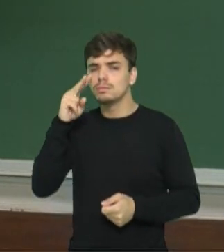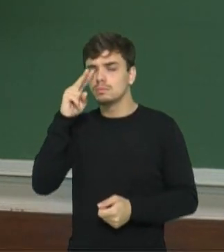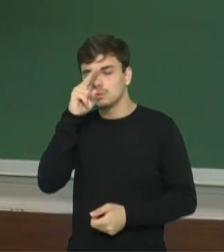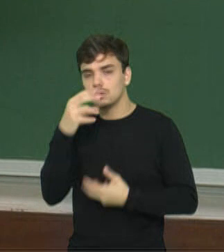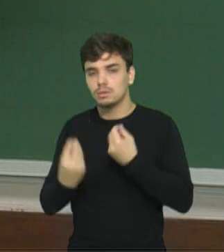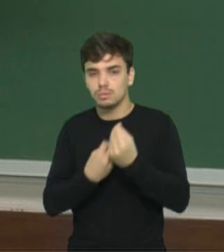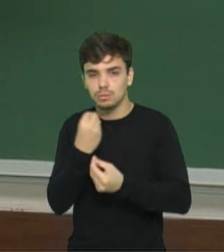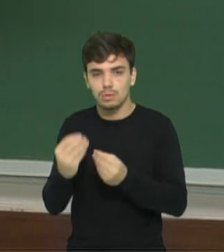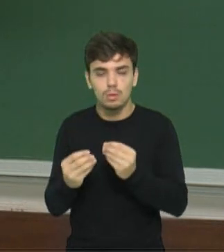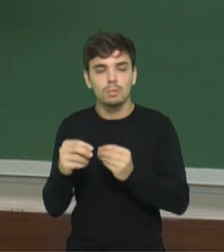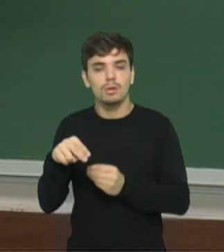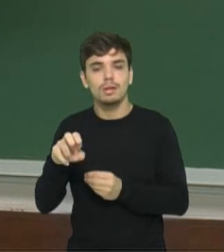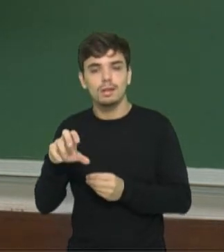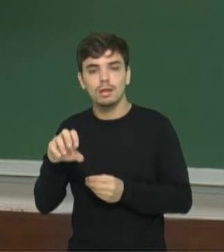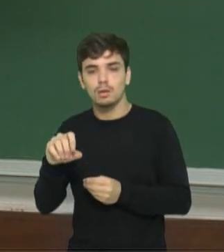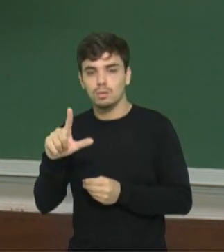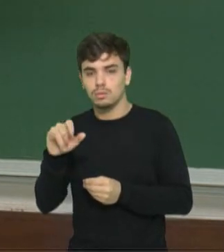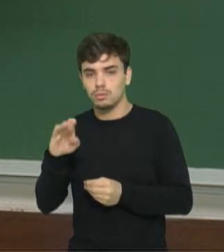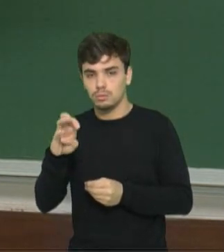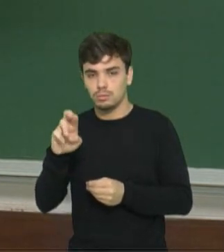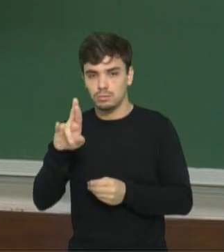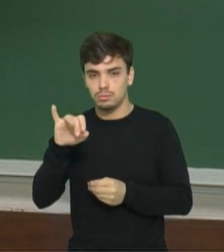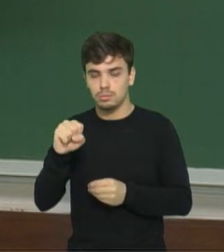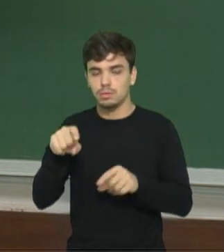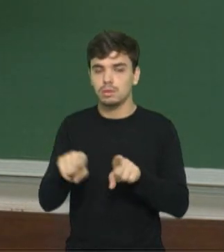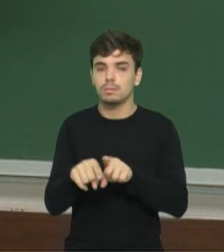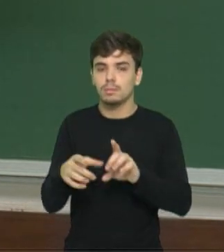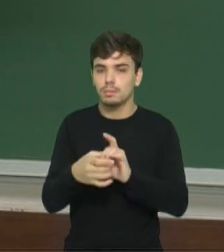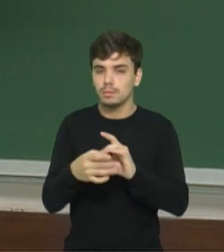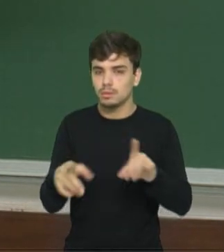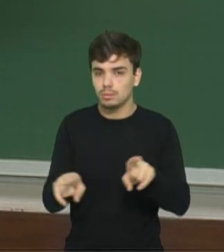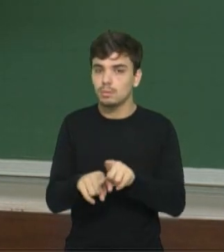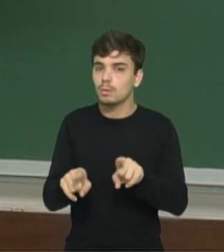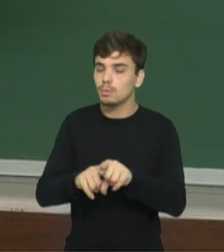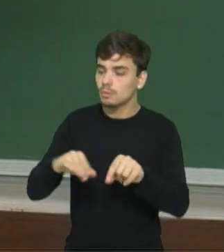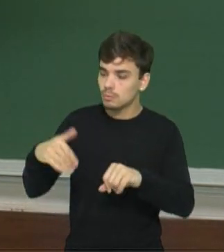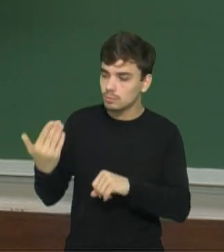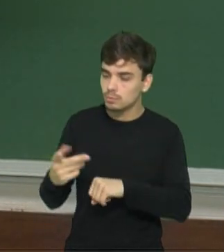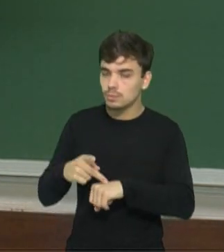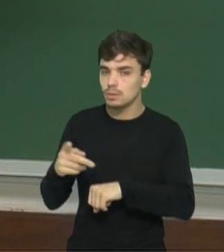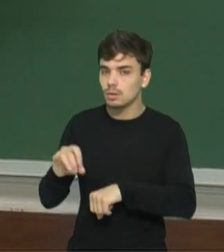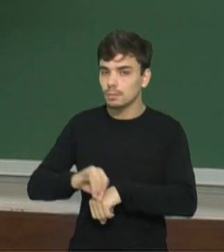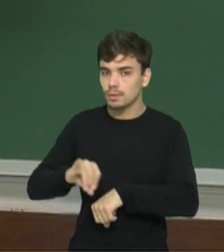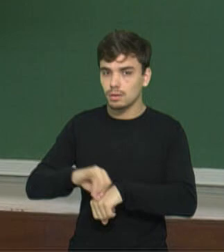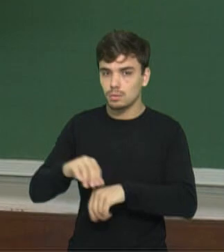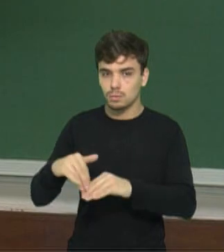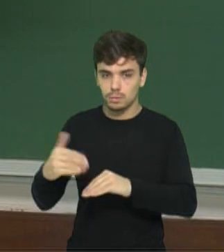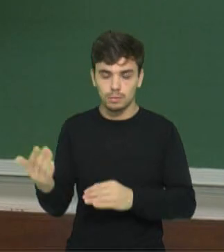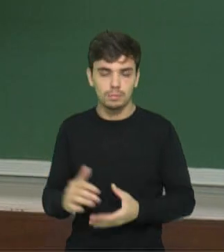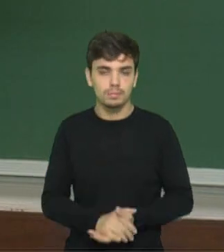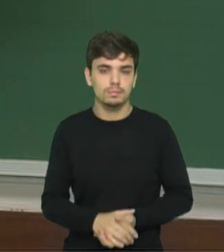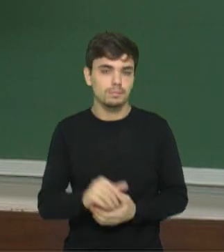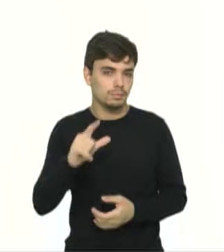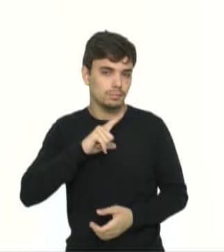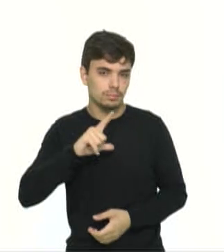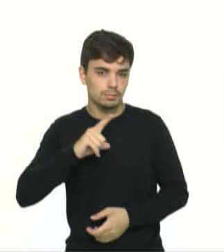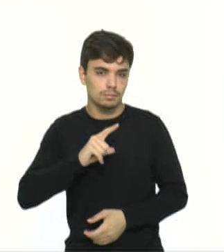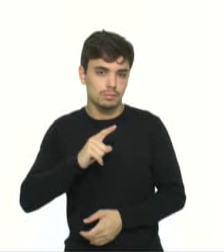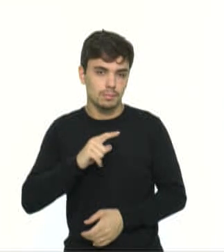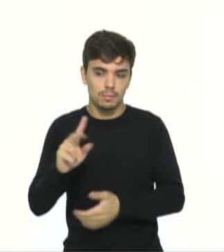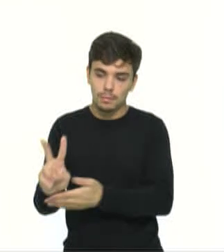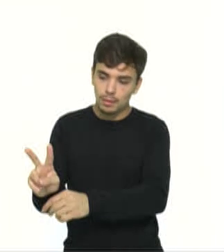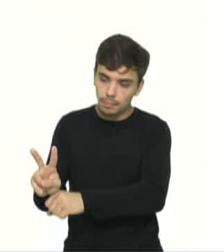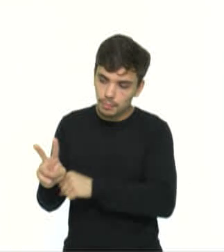medidas neoliberais, como, por exemplo, a abertura ao capital estrangeiro, né? Tomando empréstimos